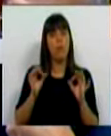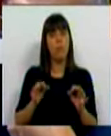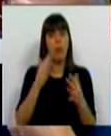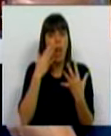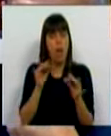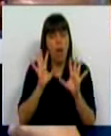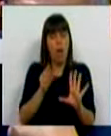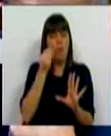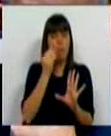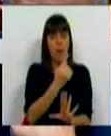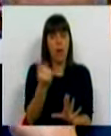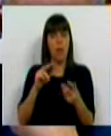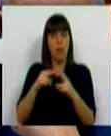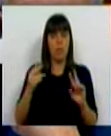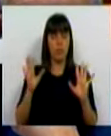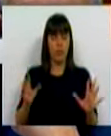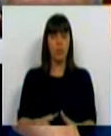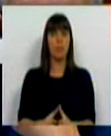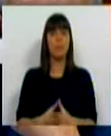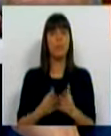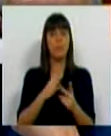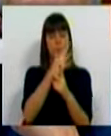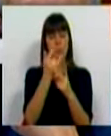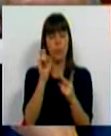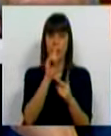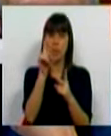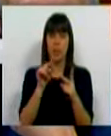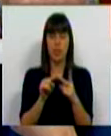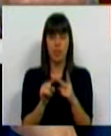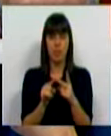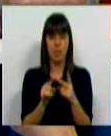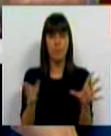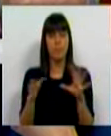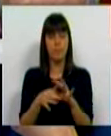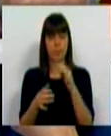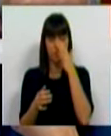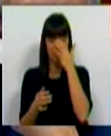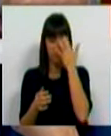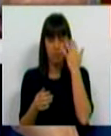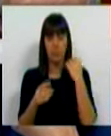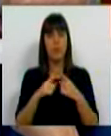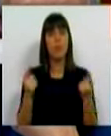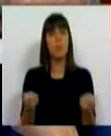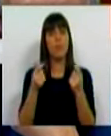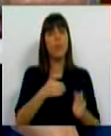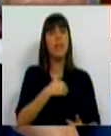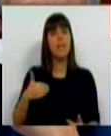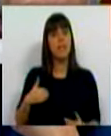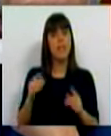a natureza própria de cada um dos municípios. Há uma segunda questão que tem a ver com a promoção da